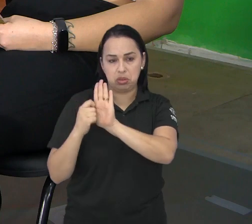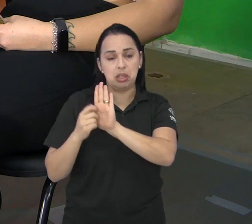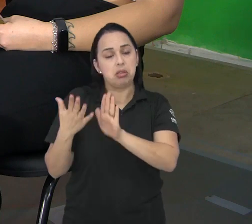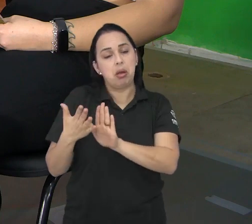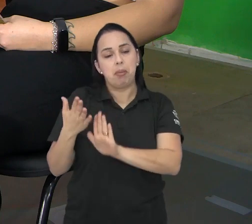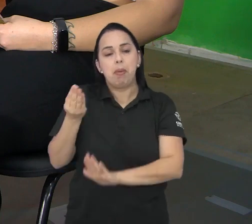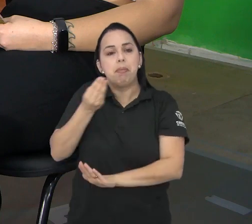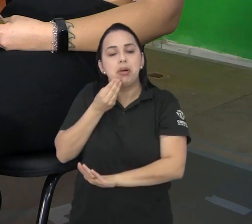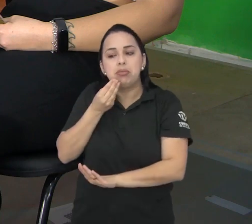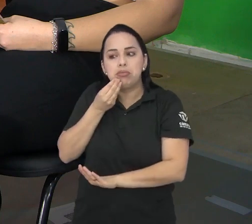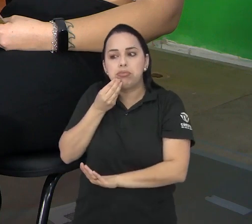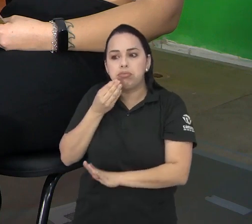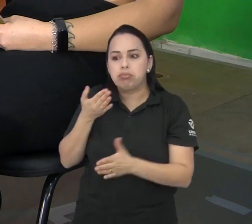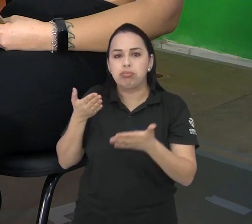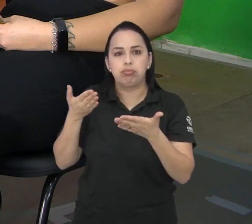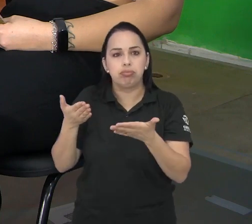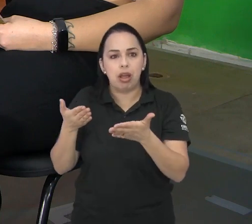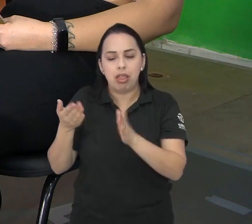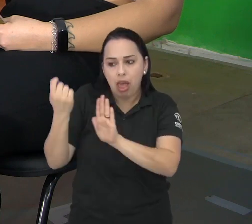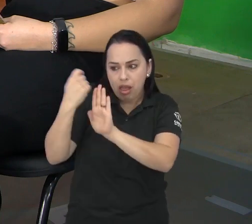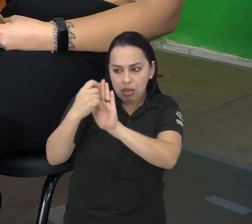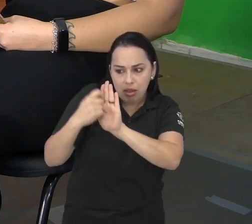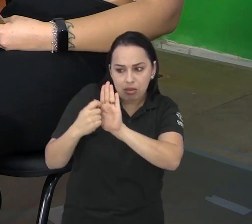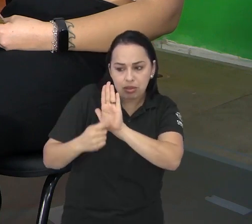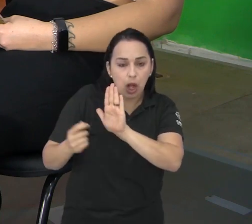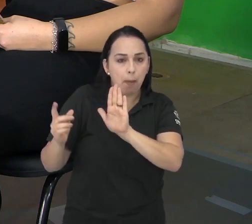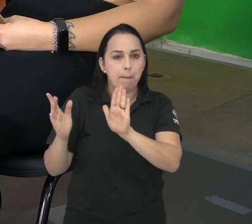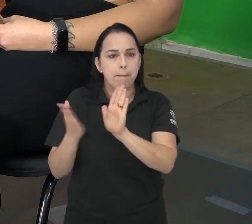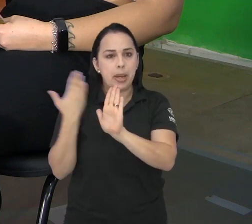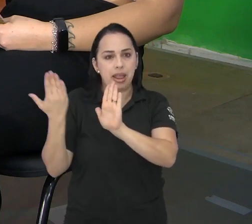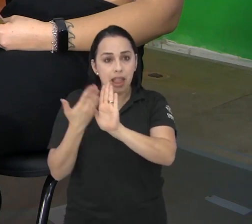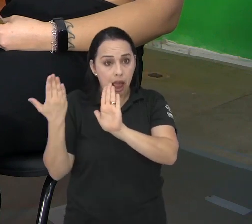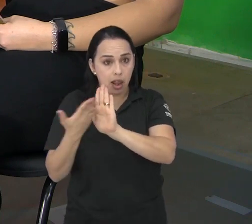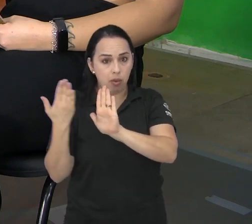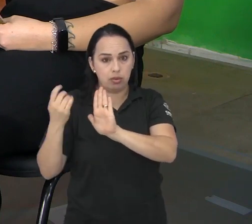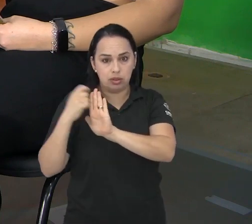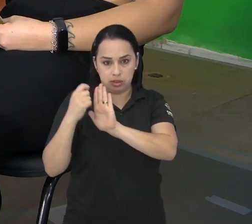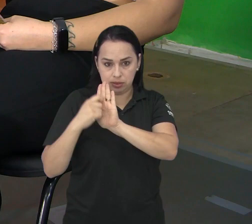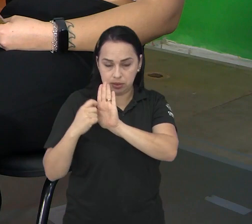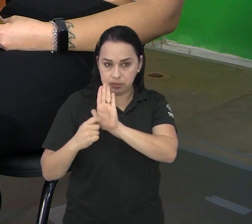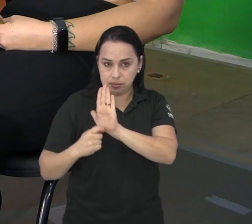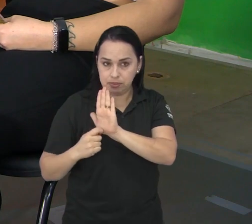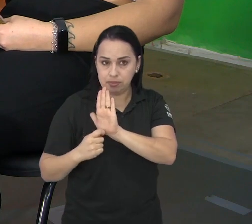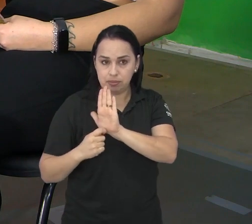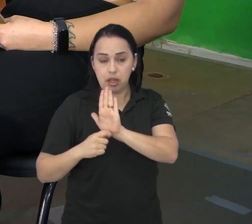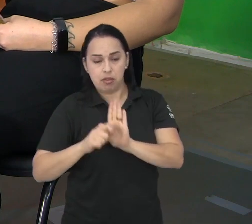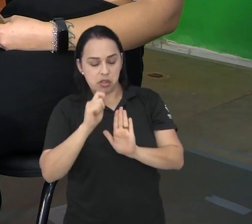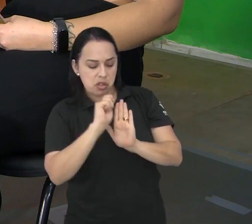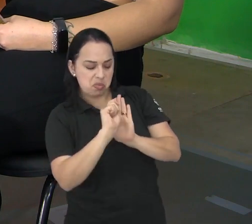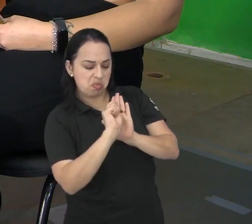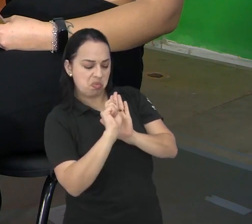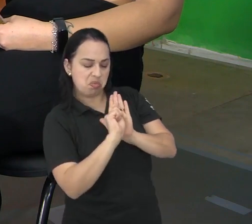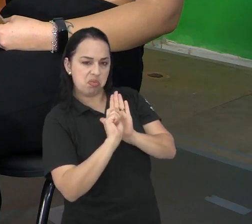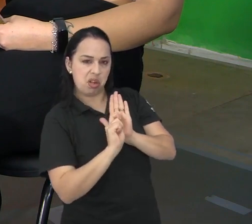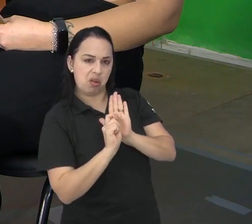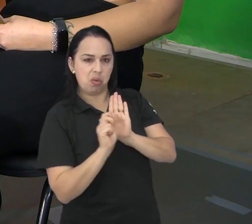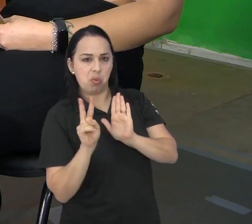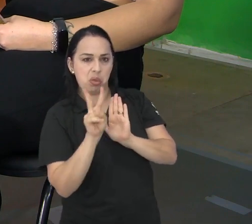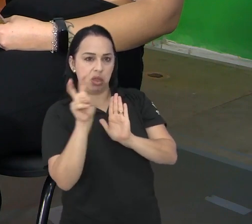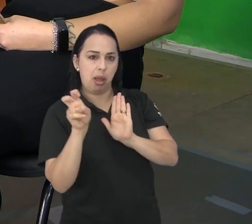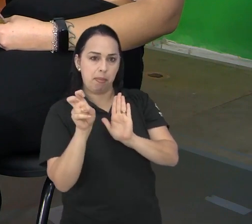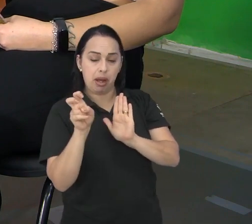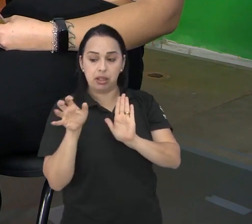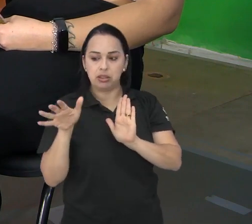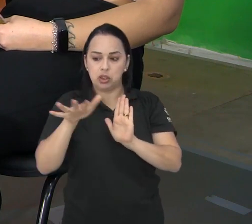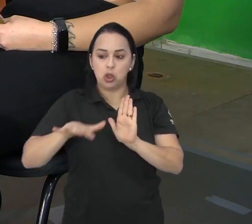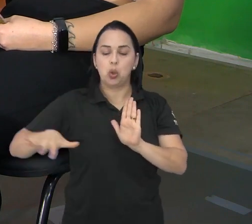nessa oportunidade de sistematizar um material que a gente chama de etnografia, né? Que é você escrever sobre um grupo determinado